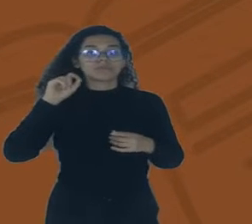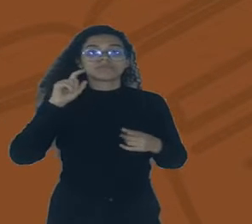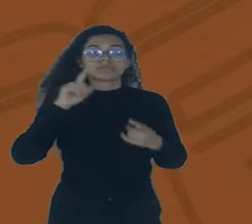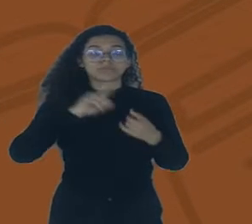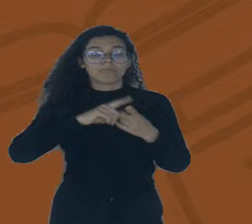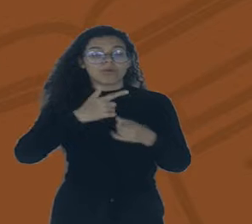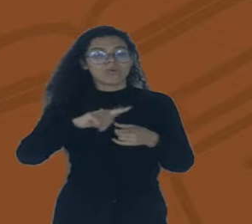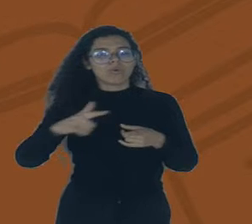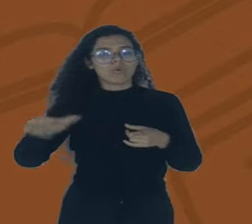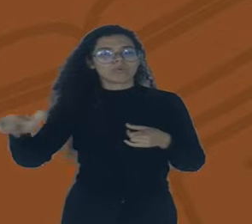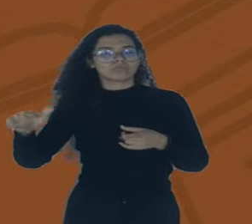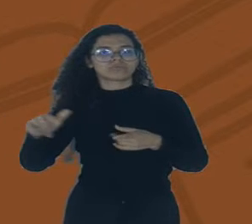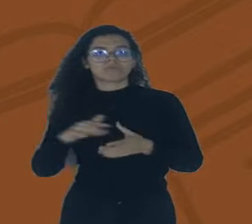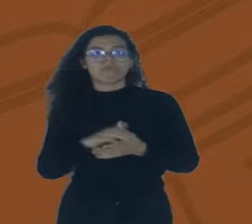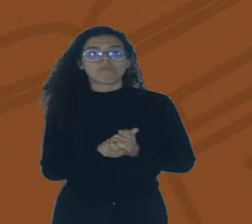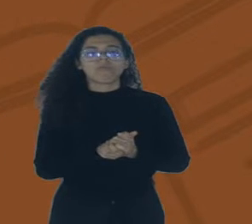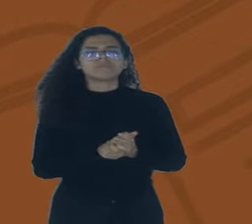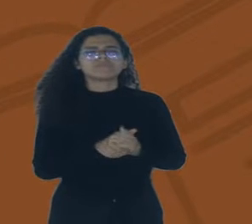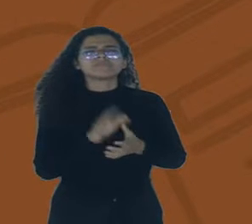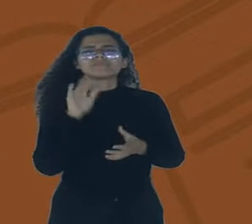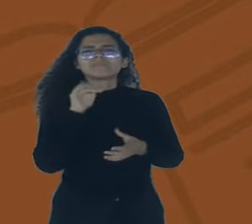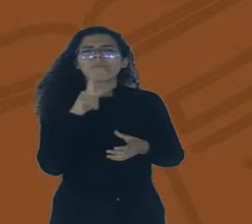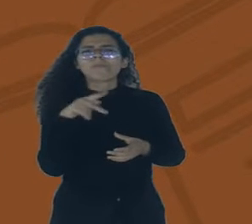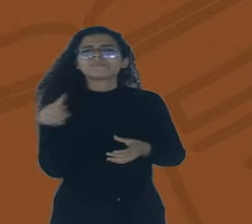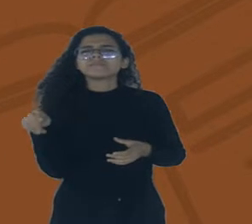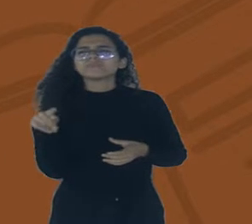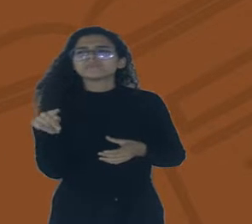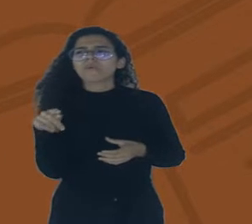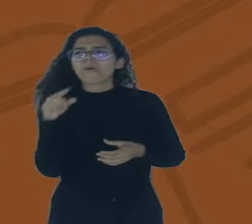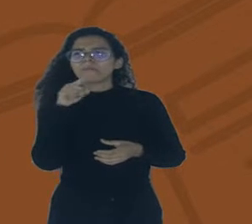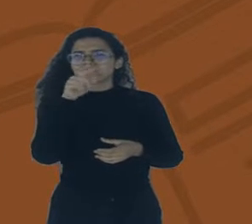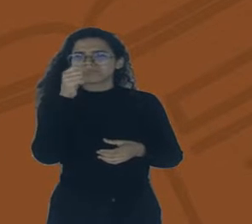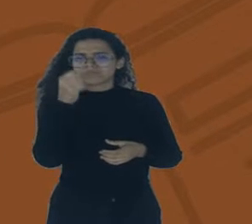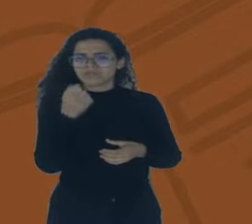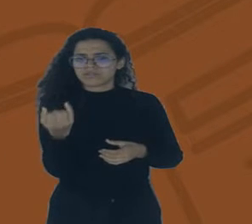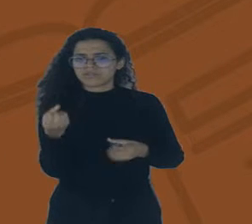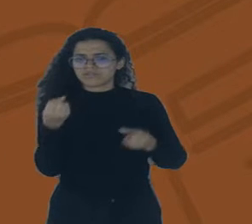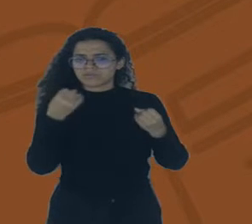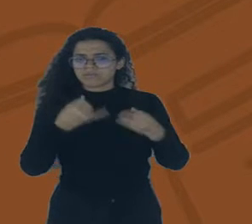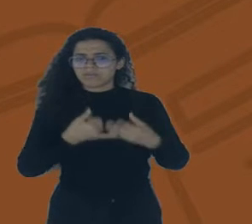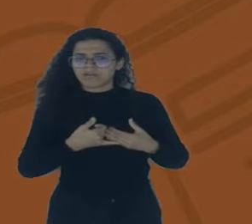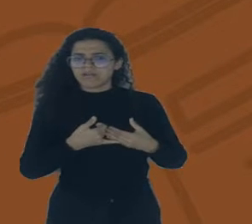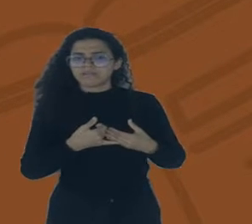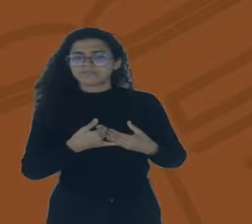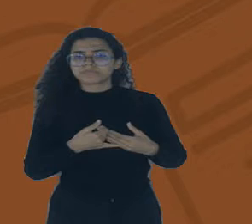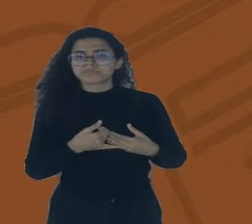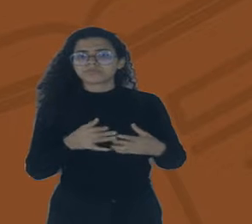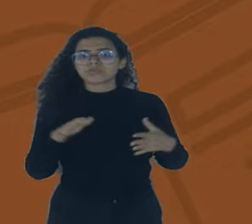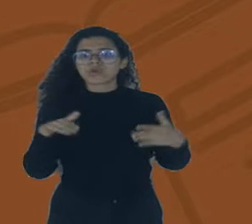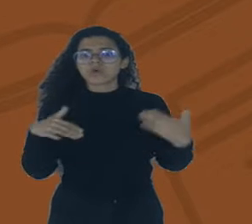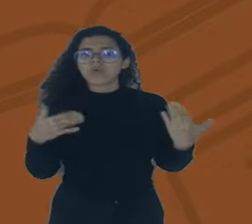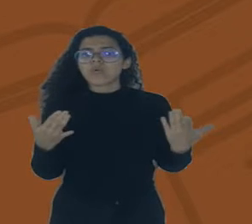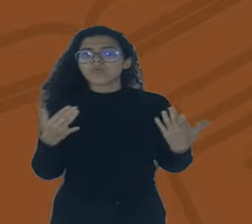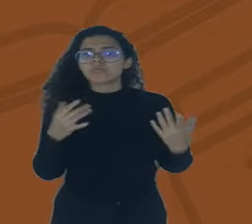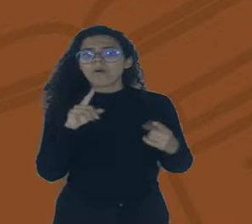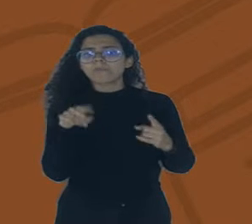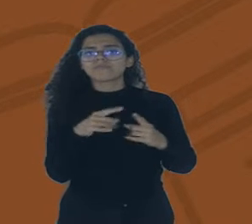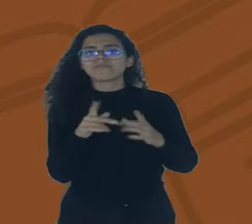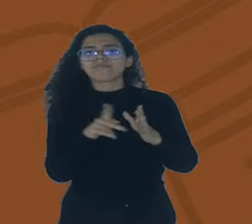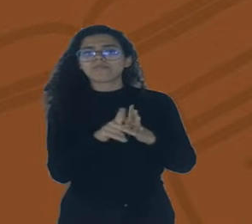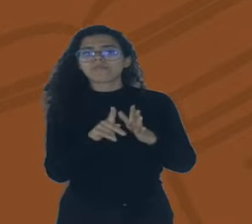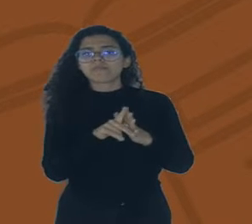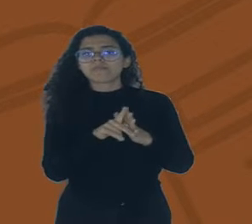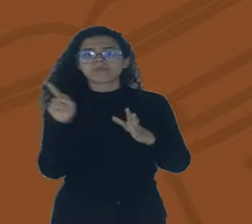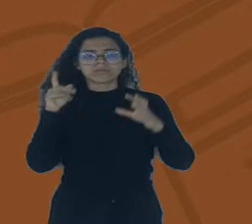dentre outras partes. Luciano, você pode explicar para nós qual ou quais as funções do cérebro? Posso.